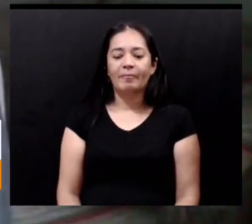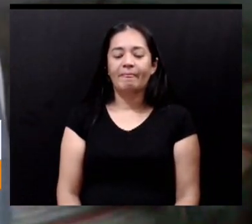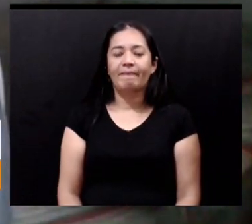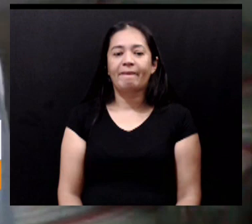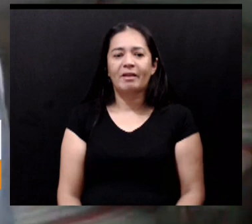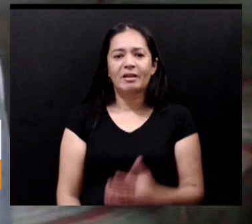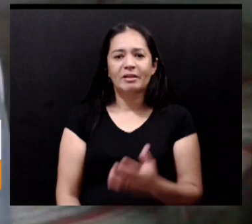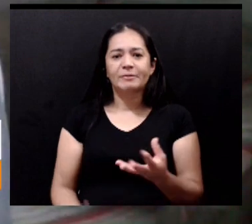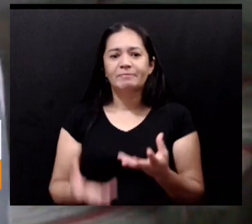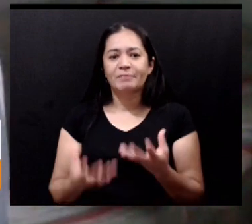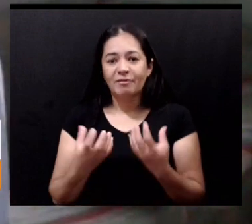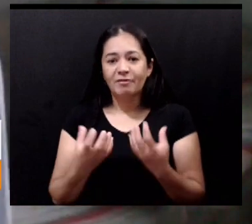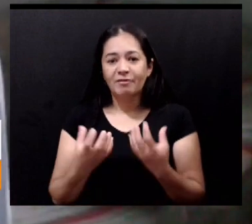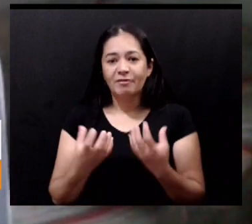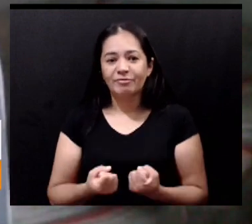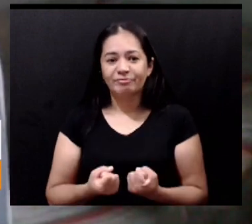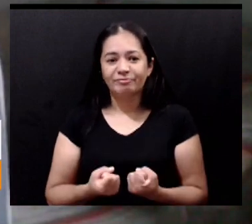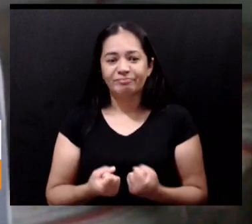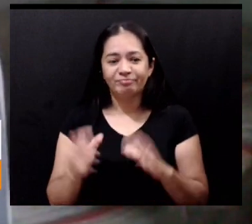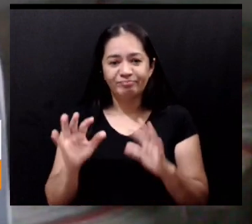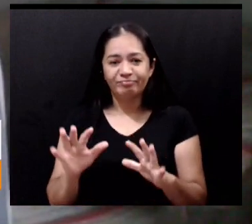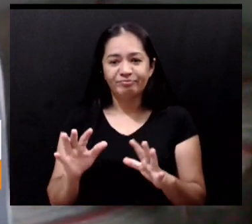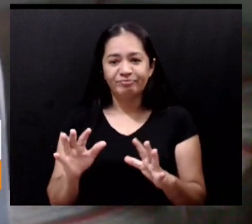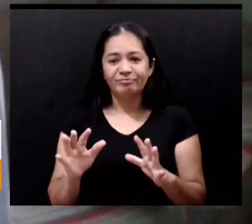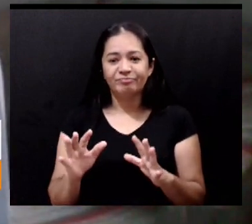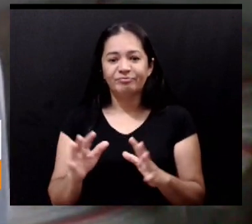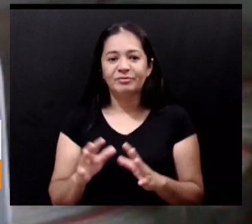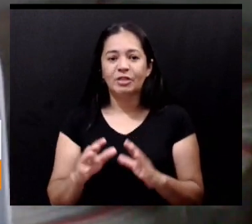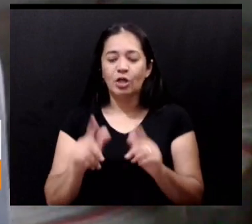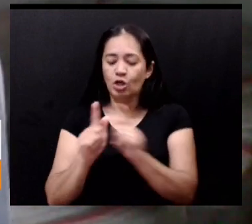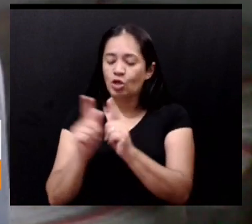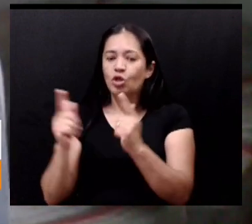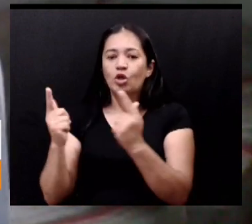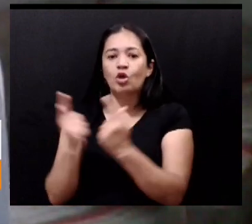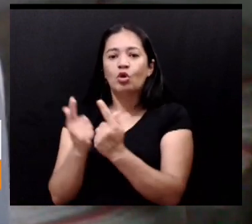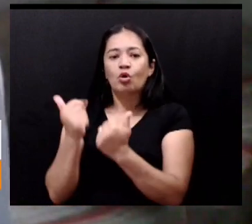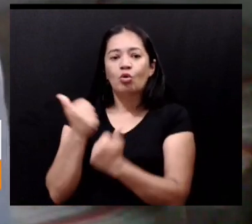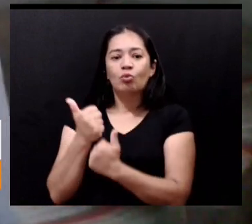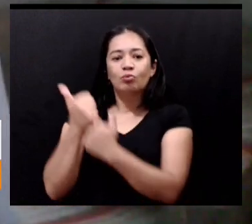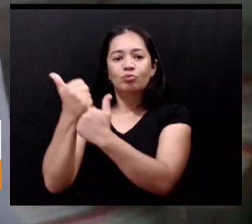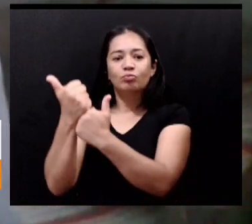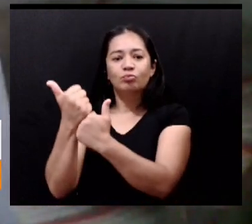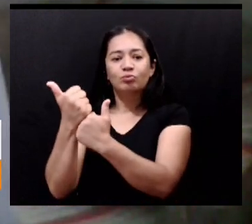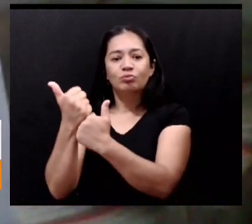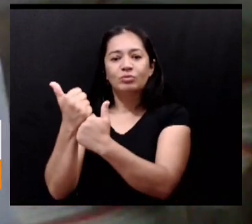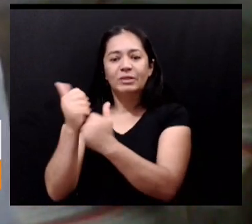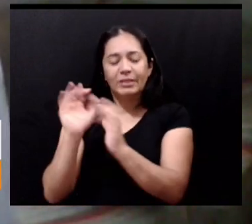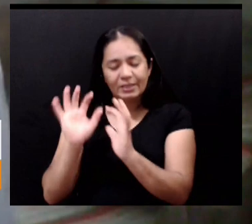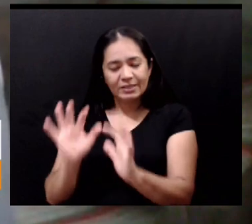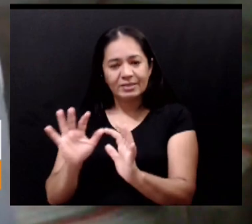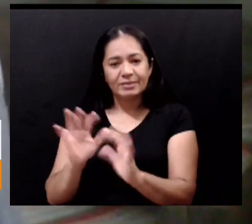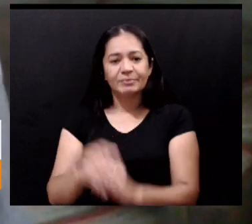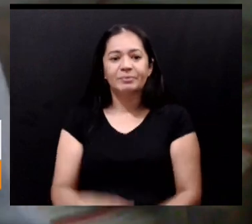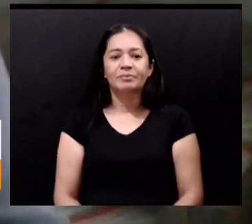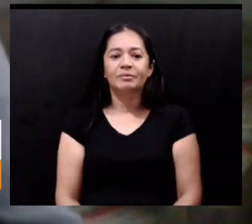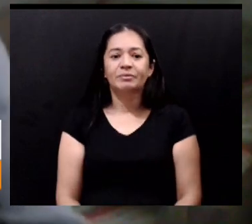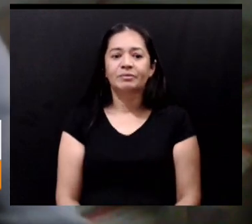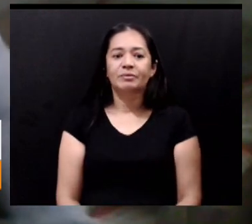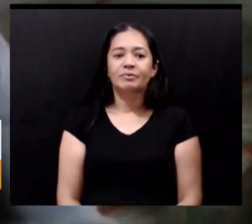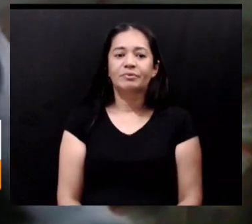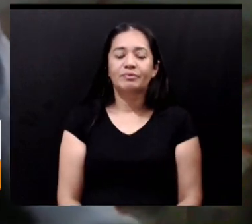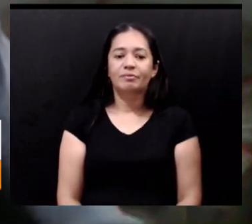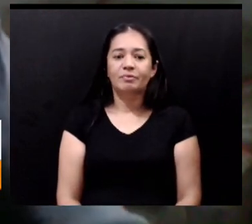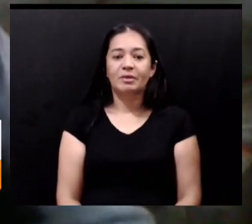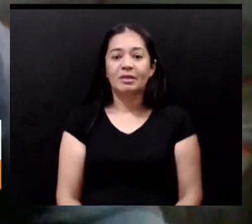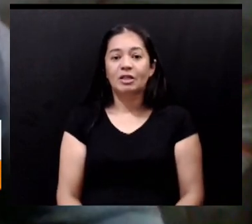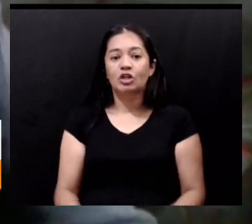a história. Então, a função do grupo de apoio, é exatamente isso. Entre iguais,